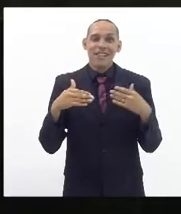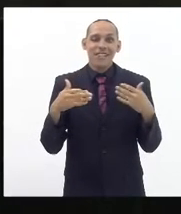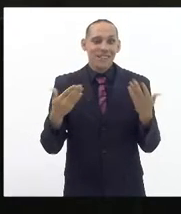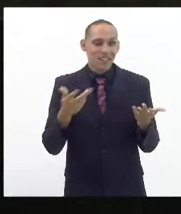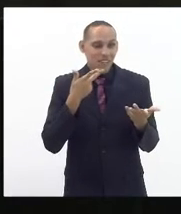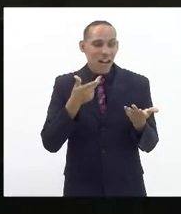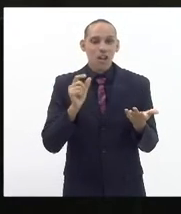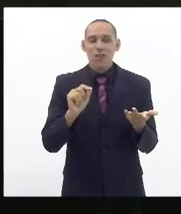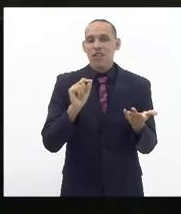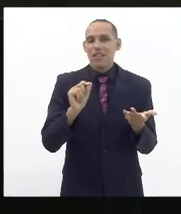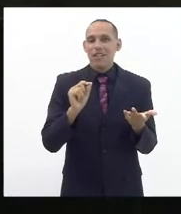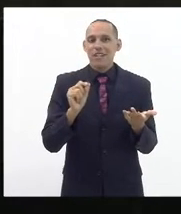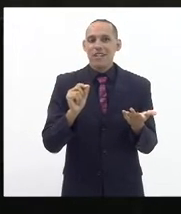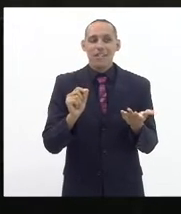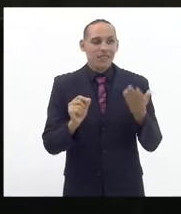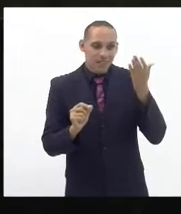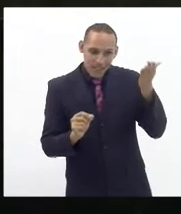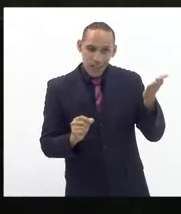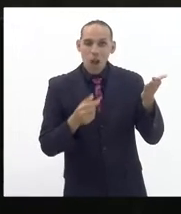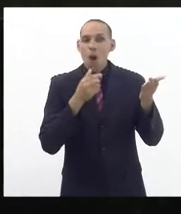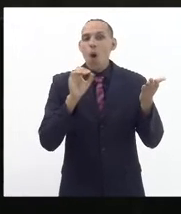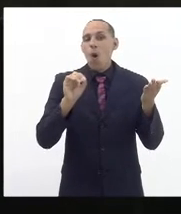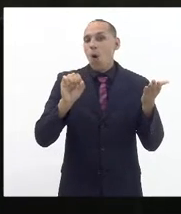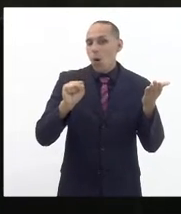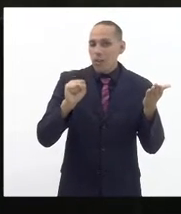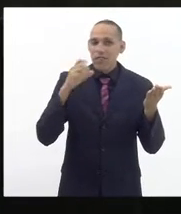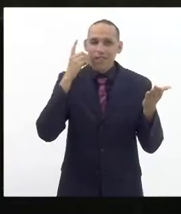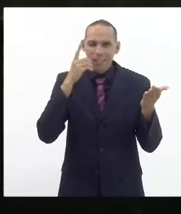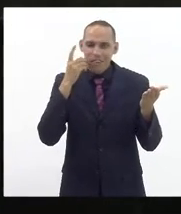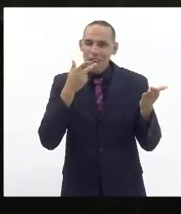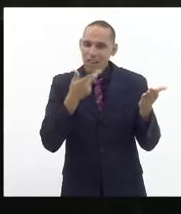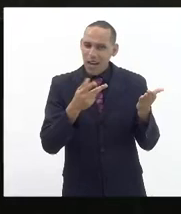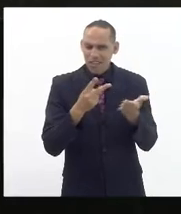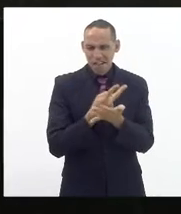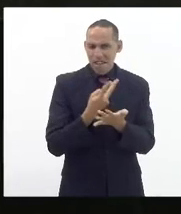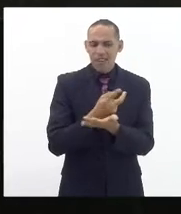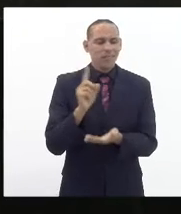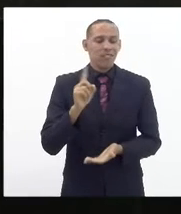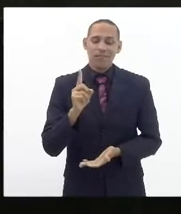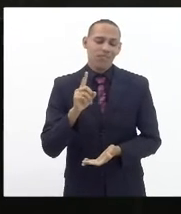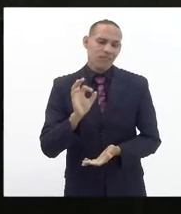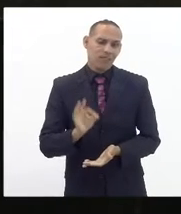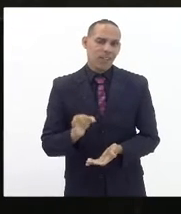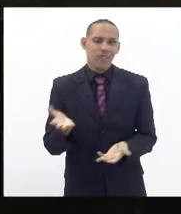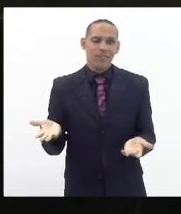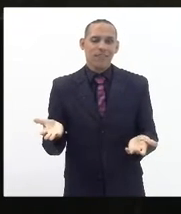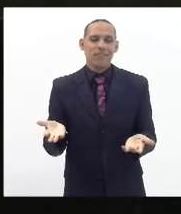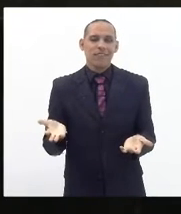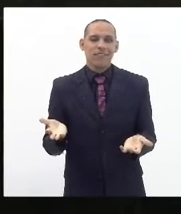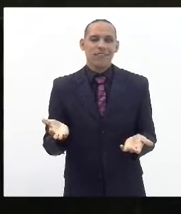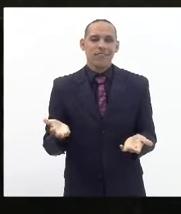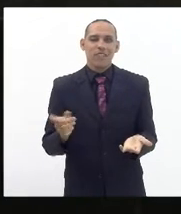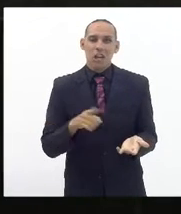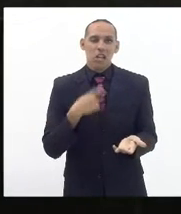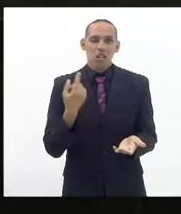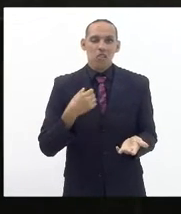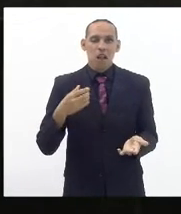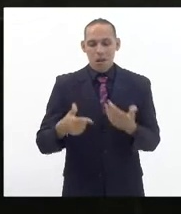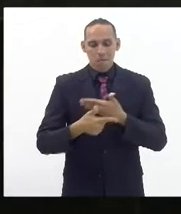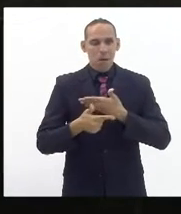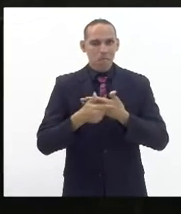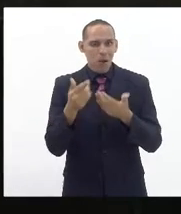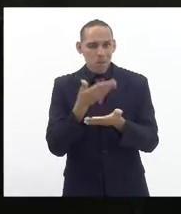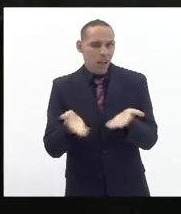incorreto que a gente fale, estão aqui os deputados da Alerj. Não é incorreto. Não nos tira do nosso papel